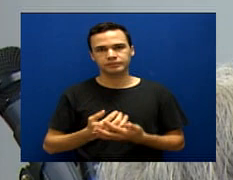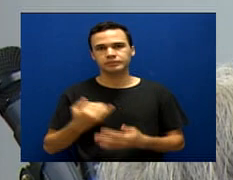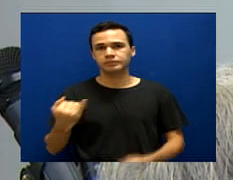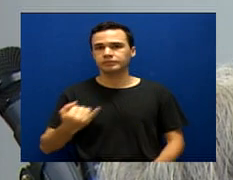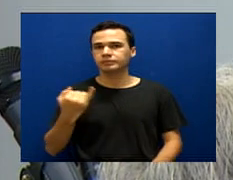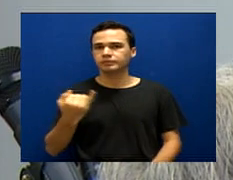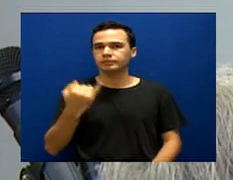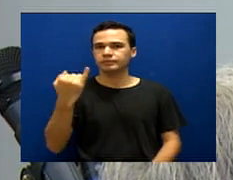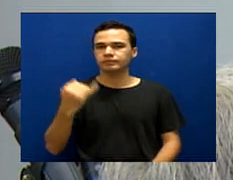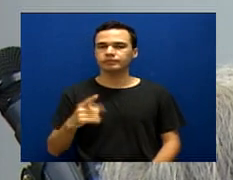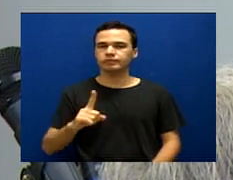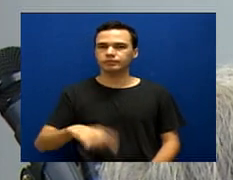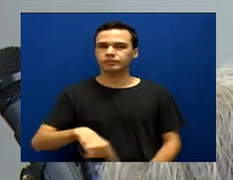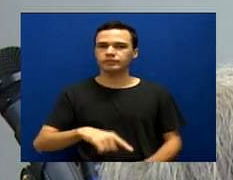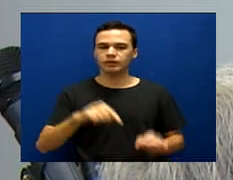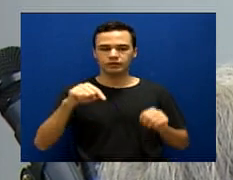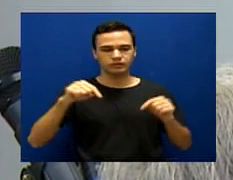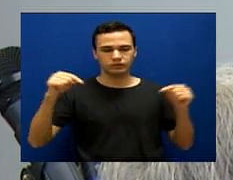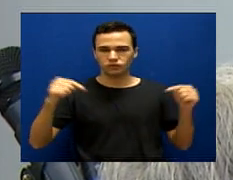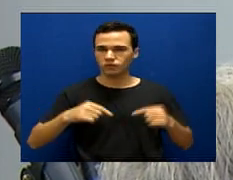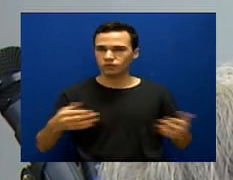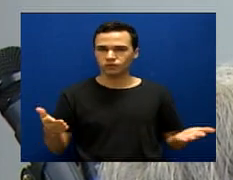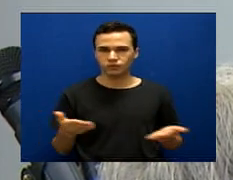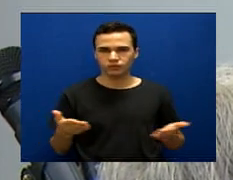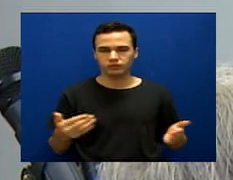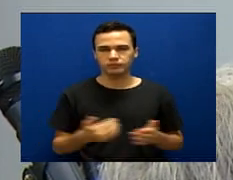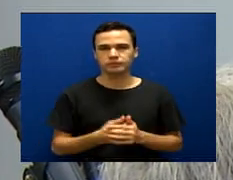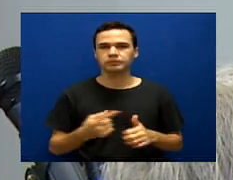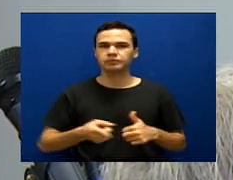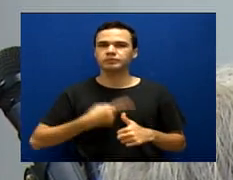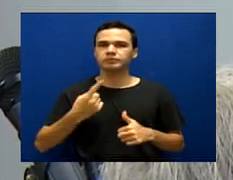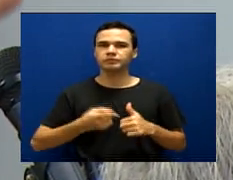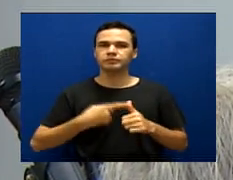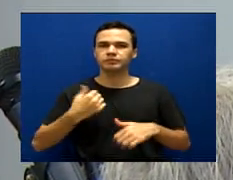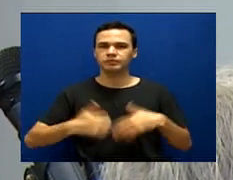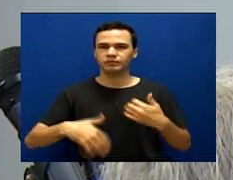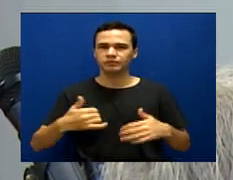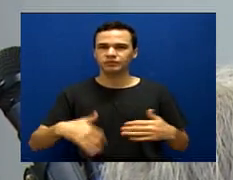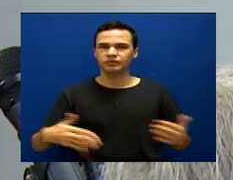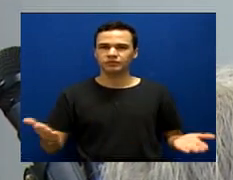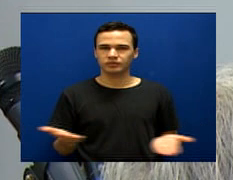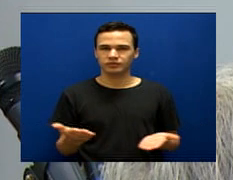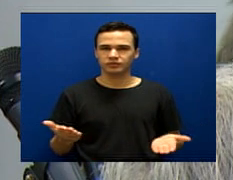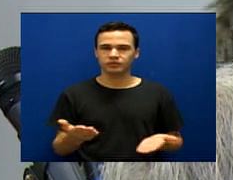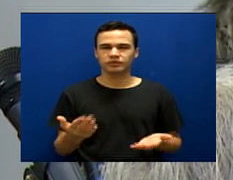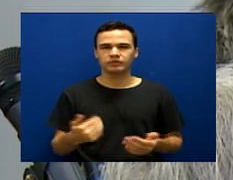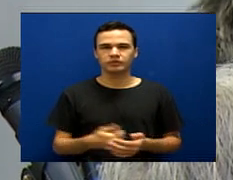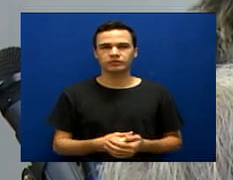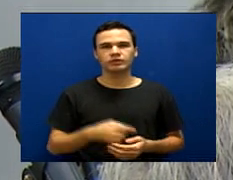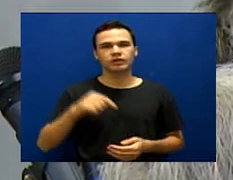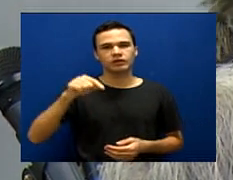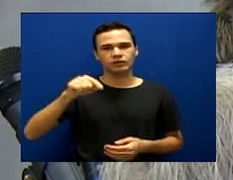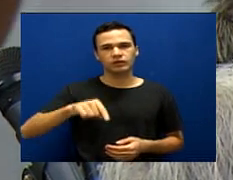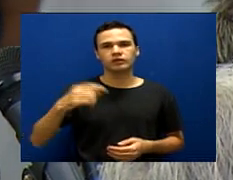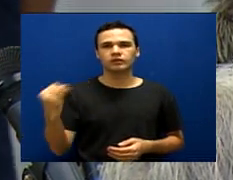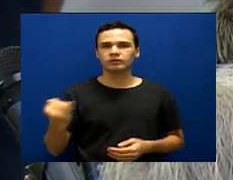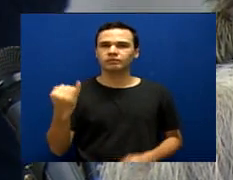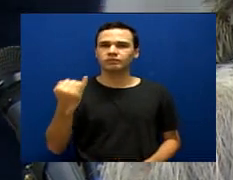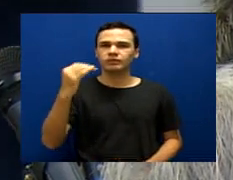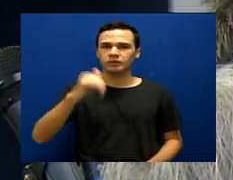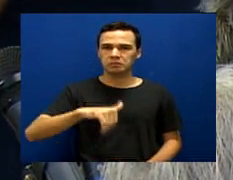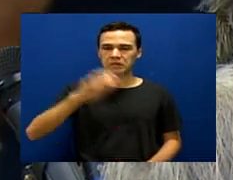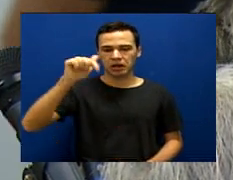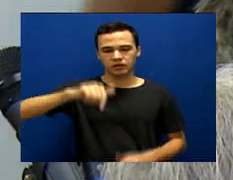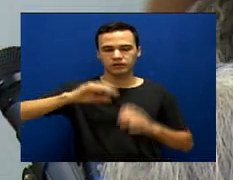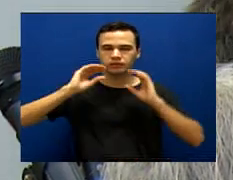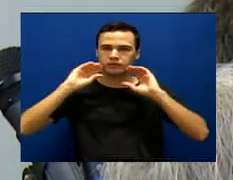grande importância para o movimento. Em primeiro lugar, já foi mais de uma vez dito aqui, o papel relevante da